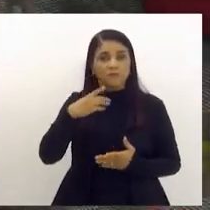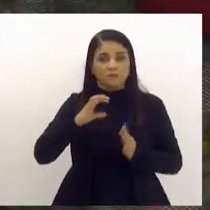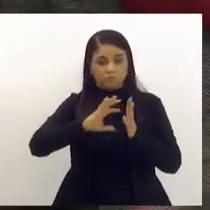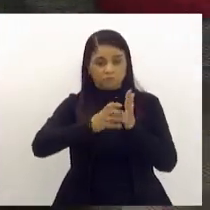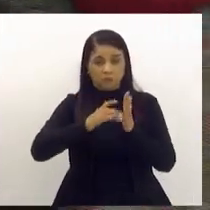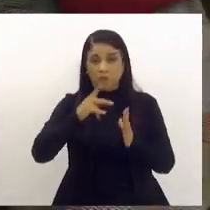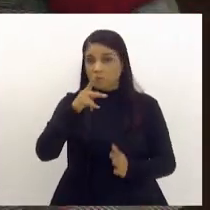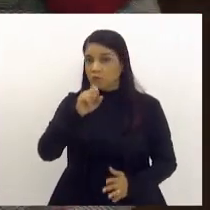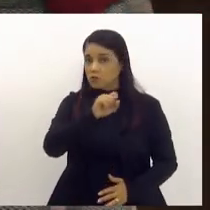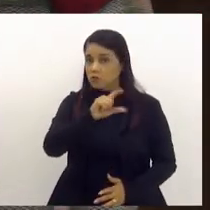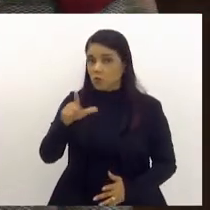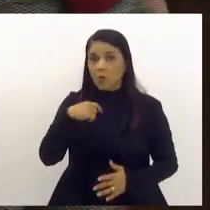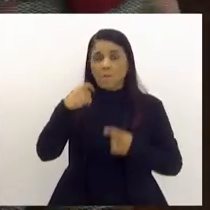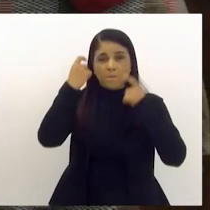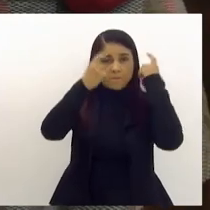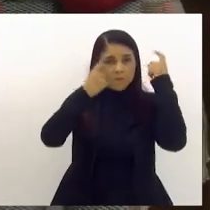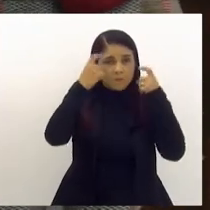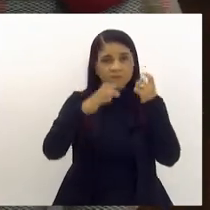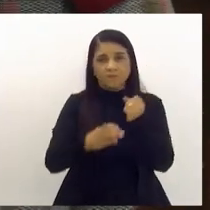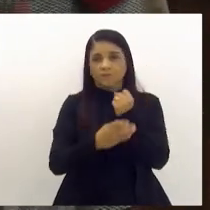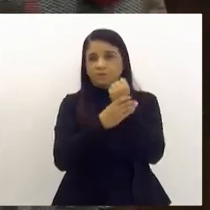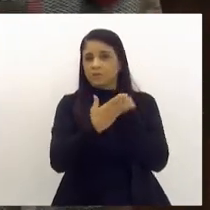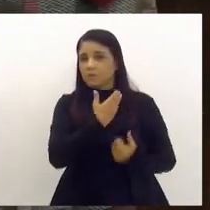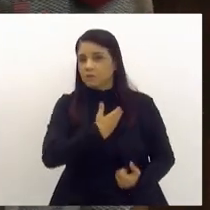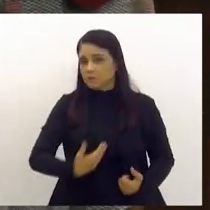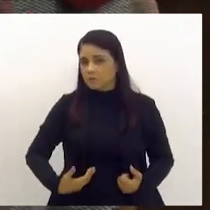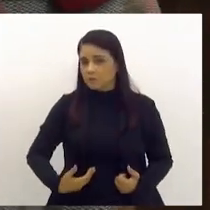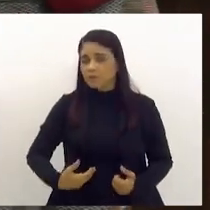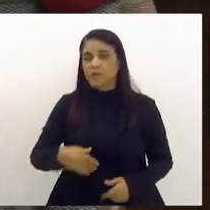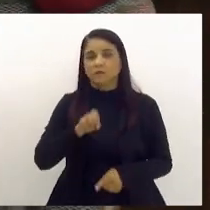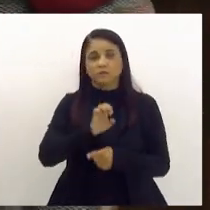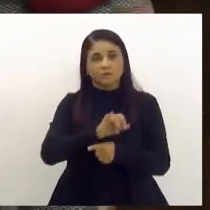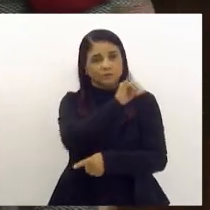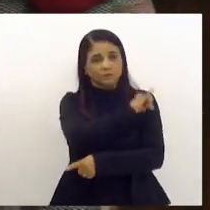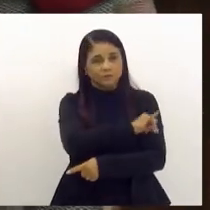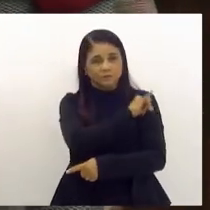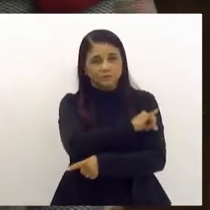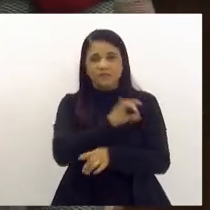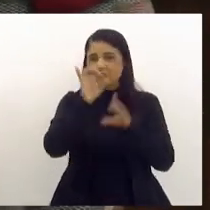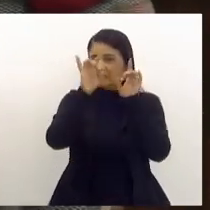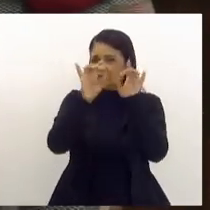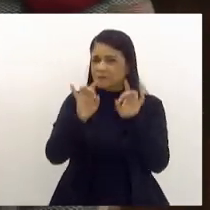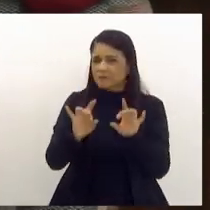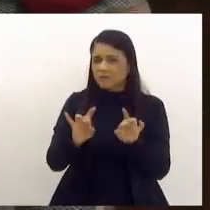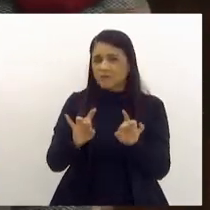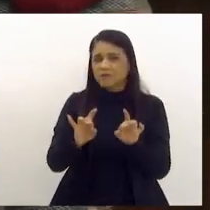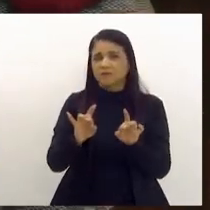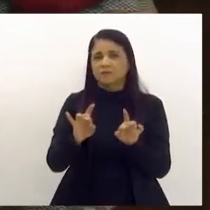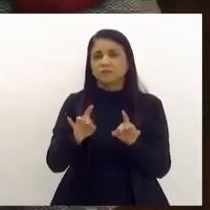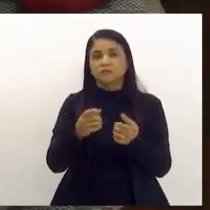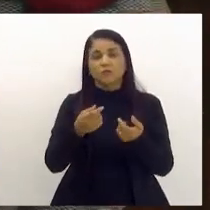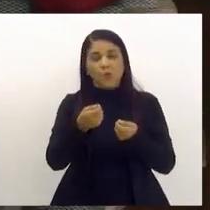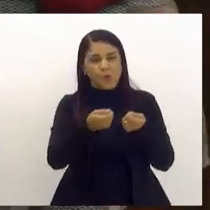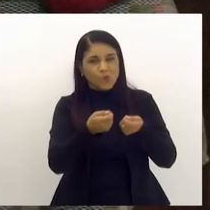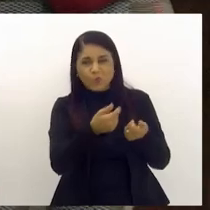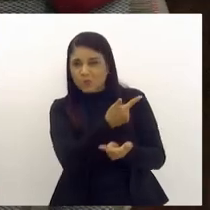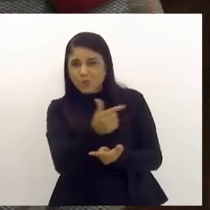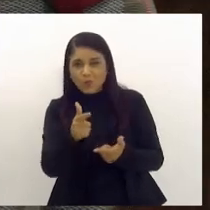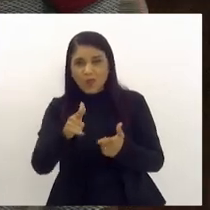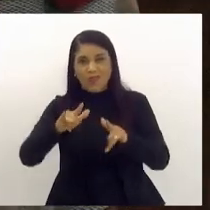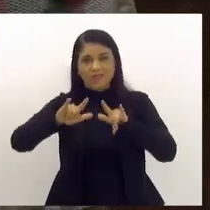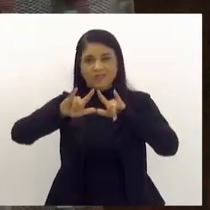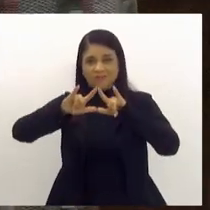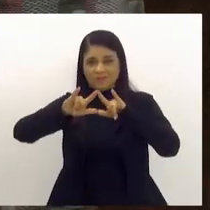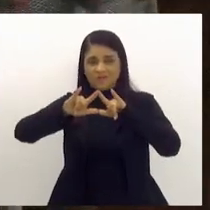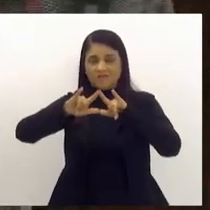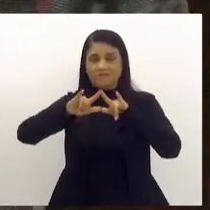extremamente preocupados com a situação da segurança pública no Rio de Janeiro, especialmente do descontrole das milícias que a